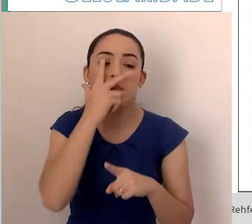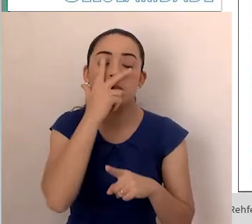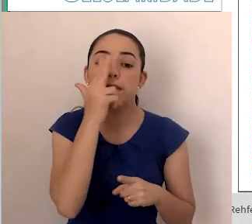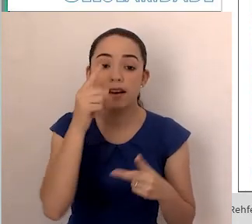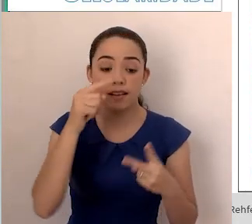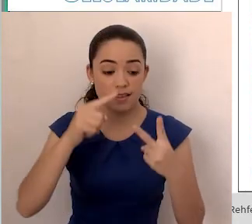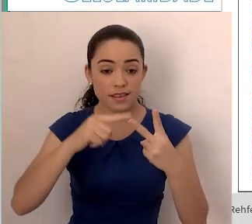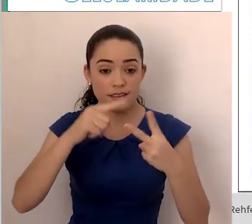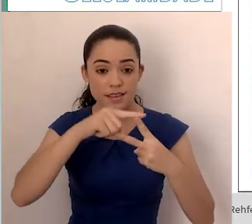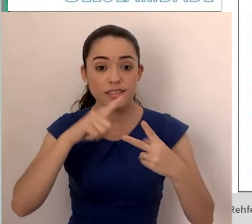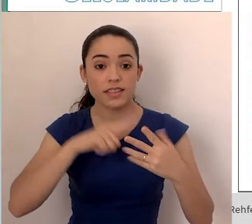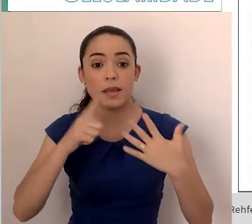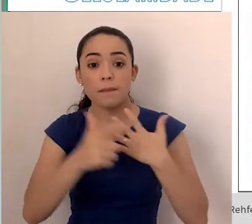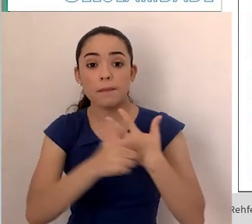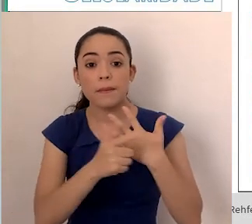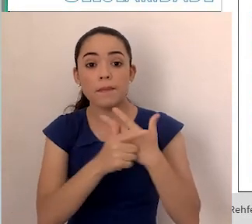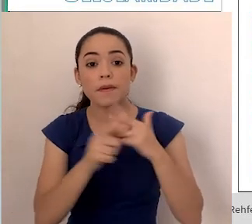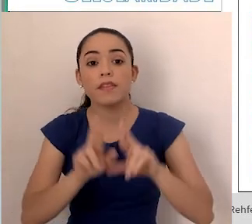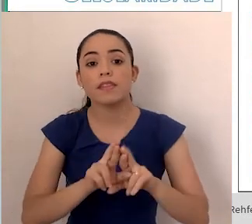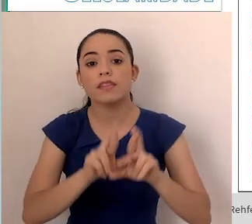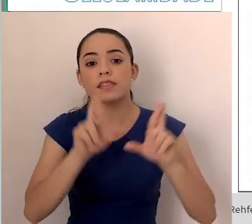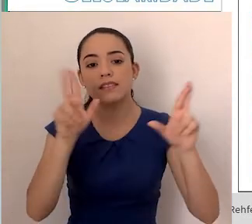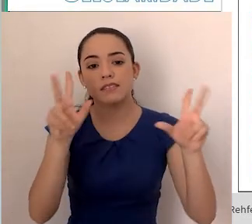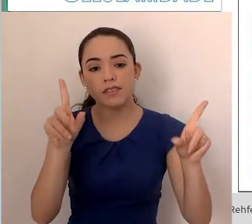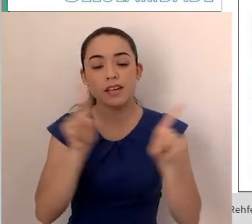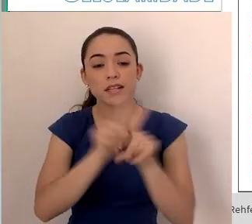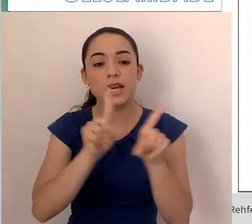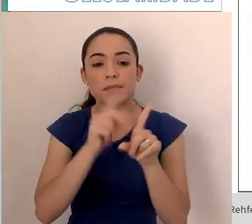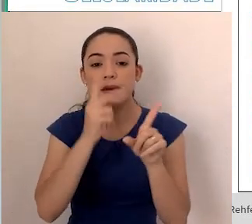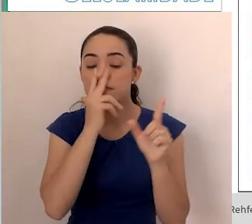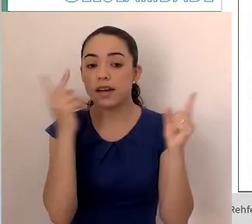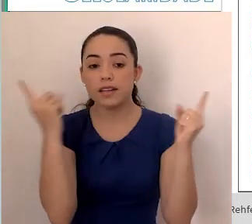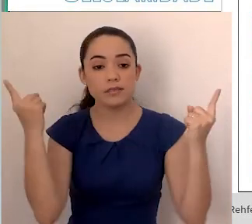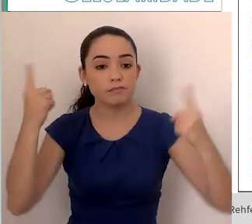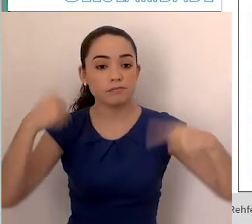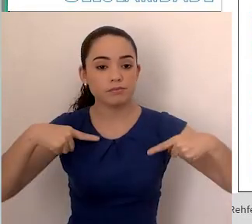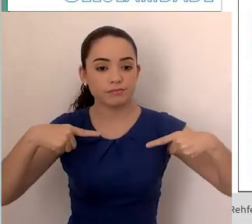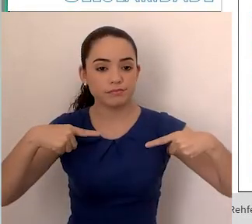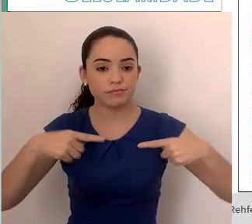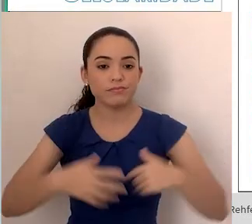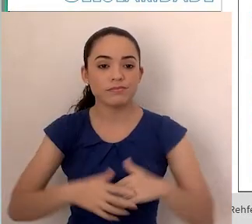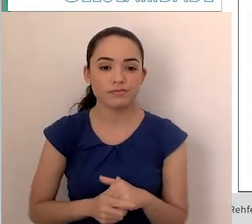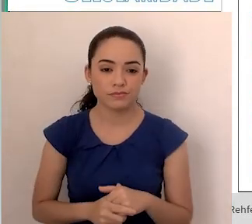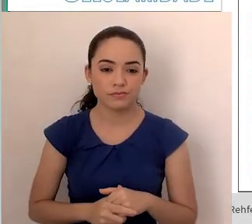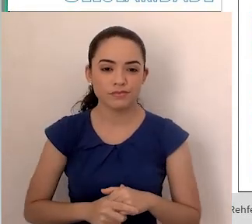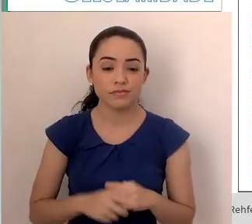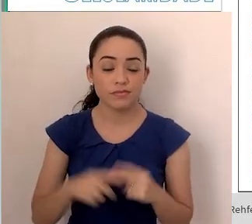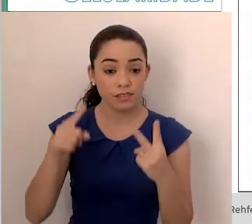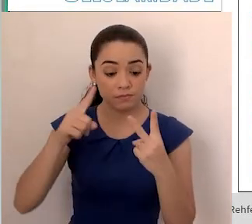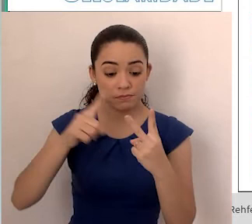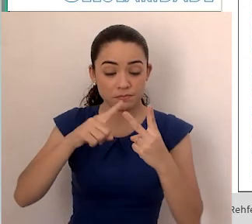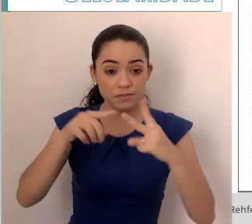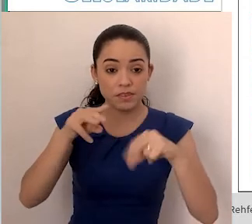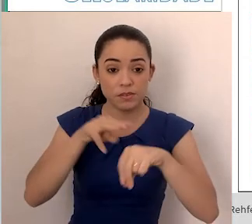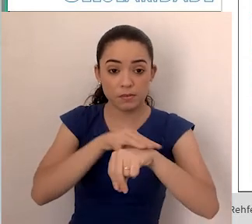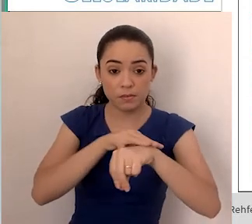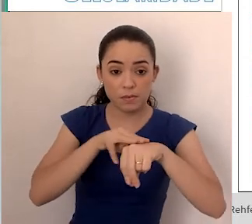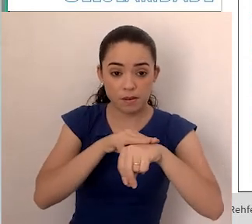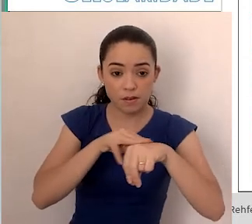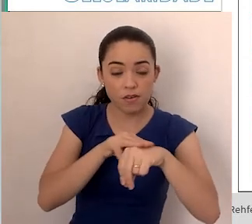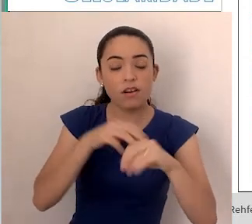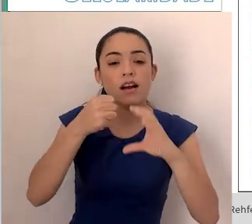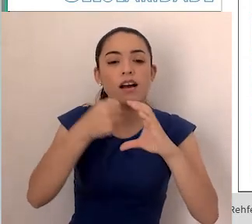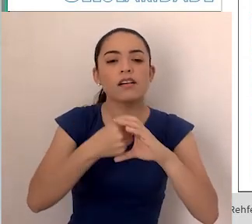daquele observado no tecido adiposo branco, provavelmente devido aos papéis fisiológicos diferentes e amplamente